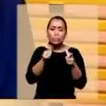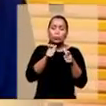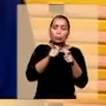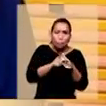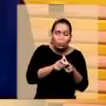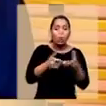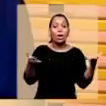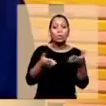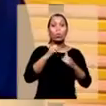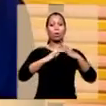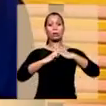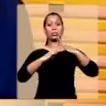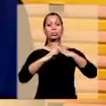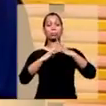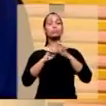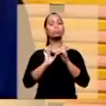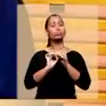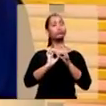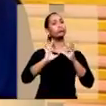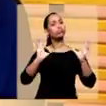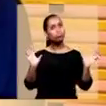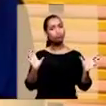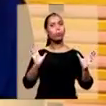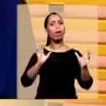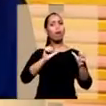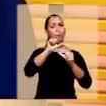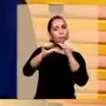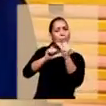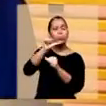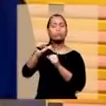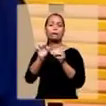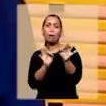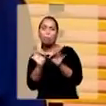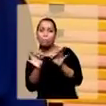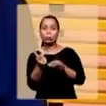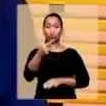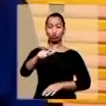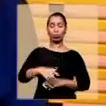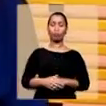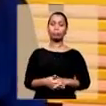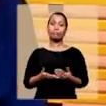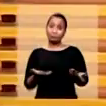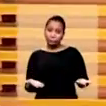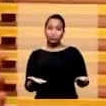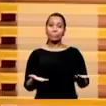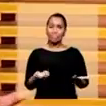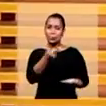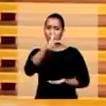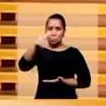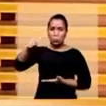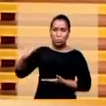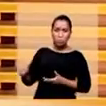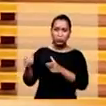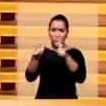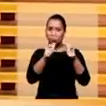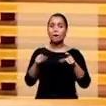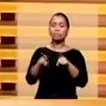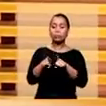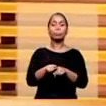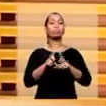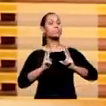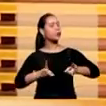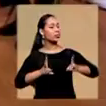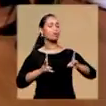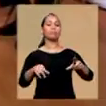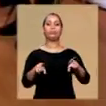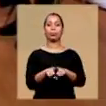vagas e agora as empresas estão se permitindo reorganizar isso. E a recuperação vem justamente desses Também mesmos